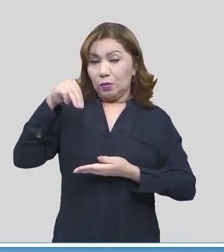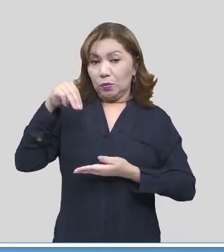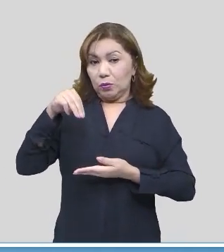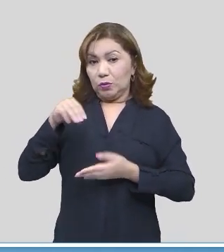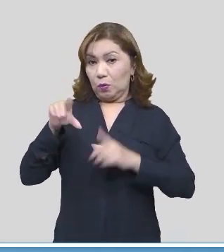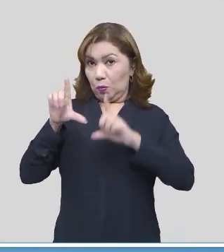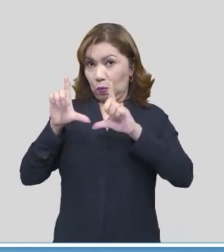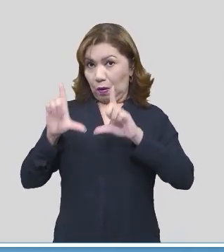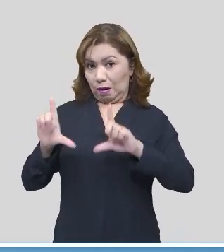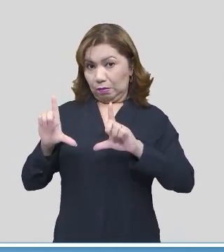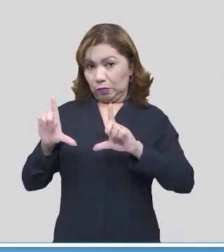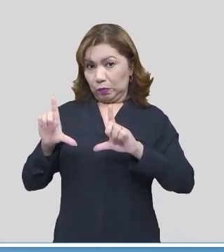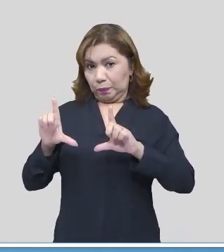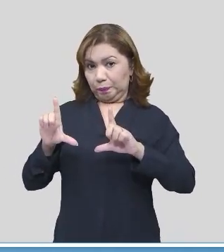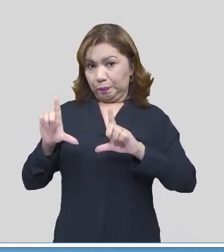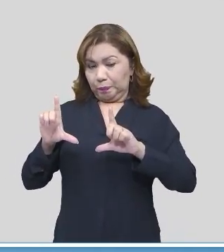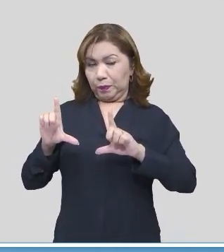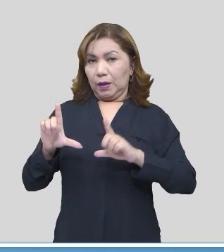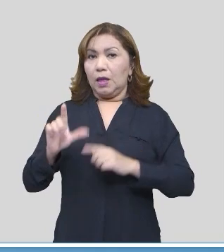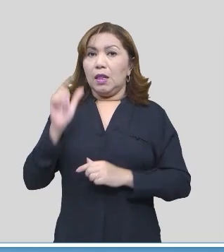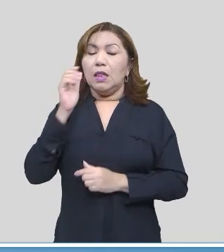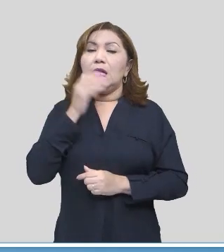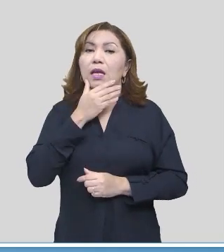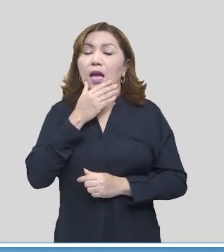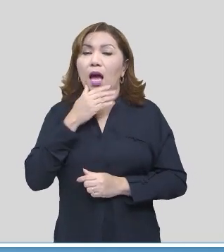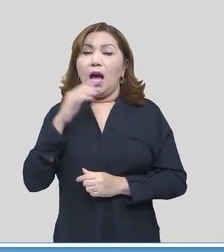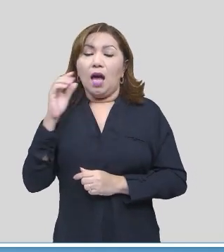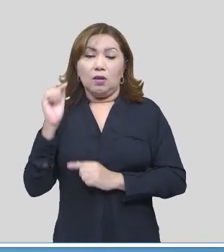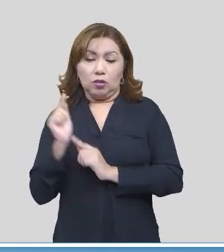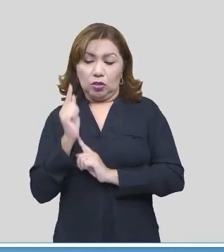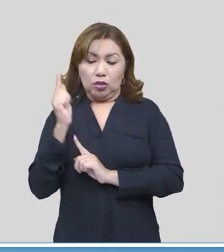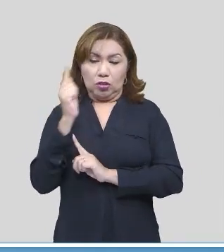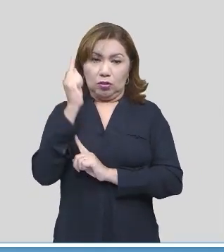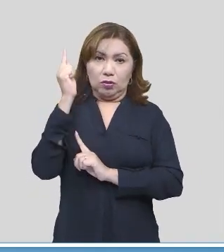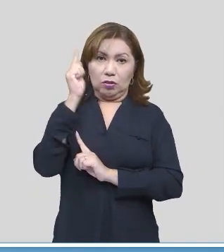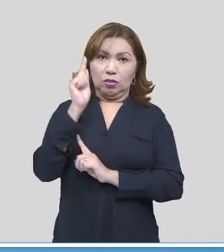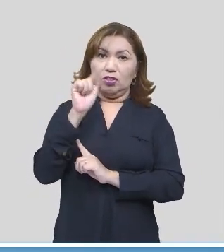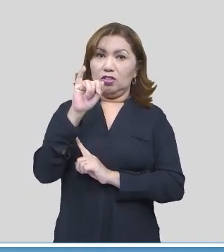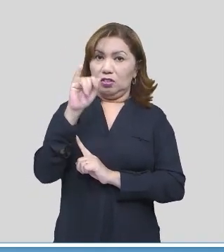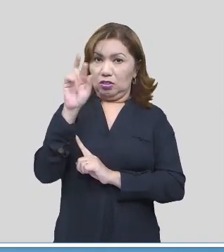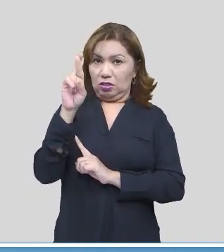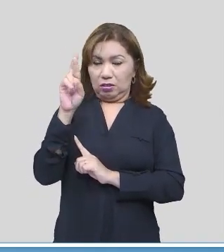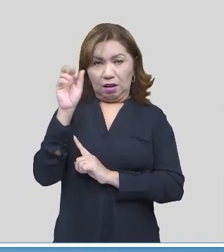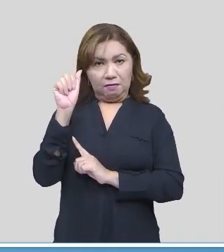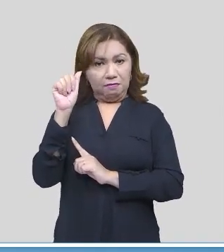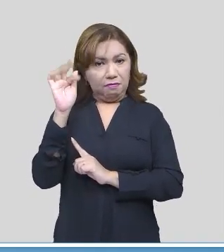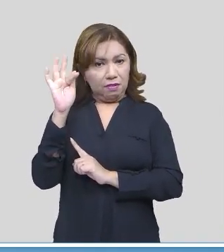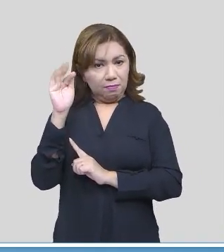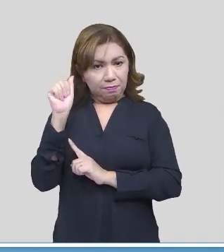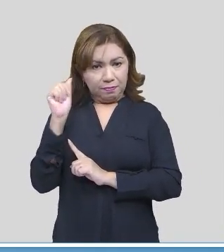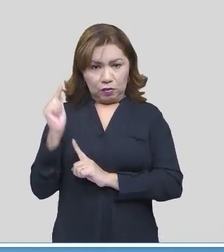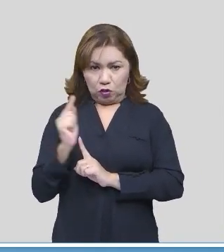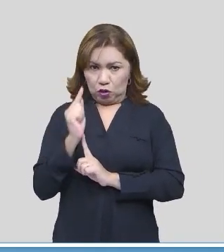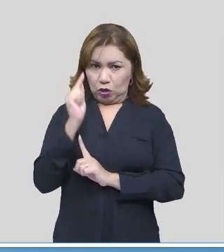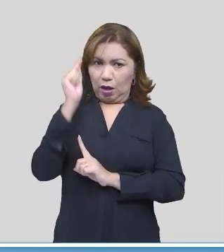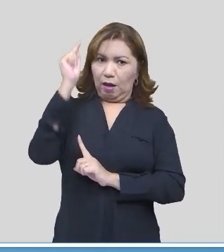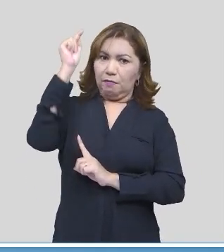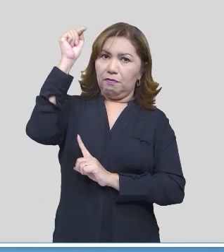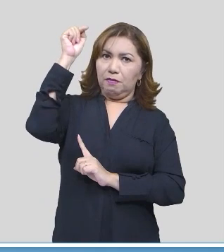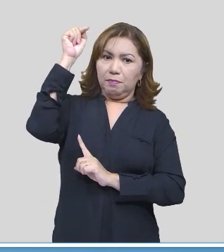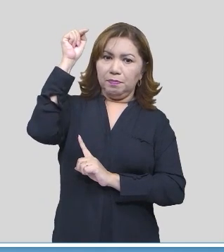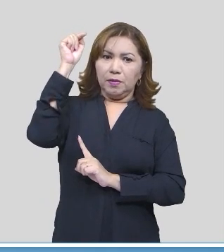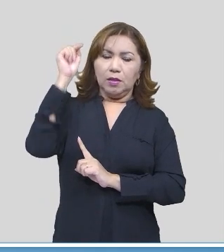Girafa, elefante e leão. 1 metro,